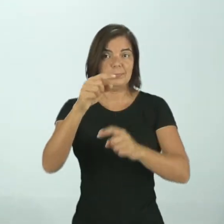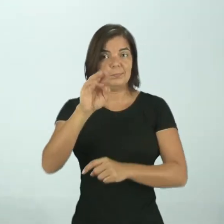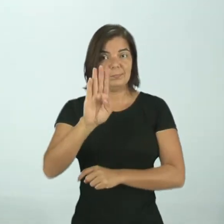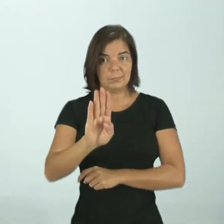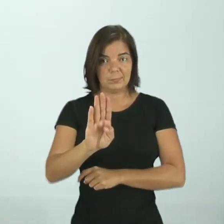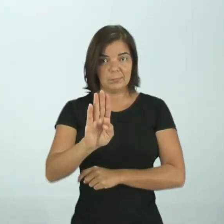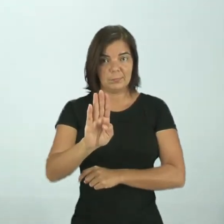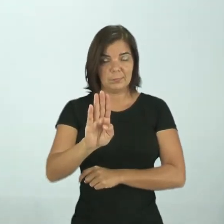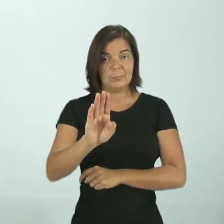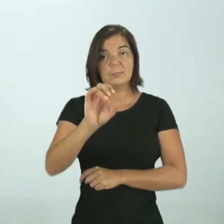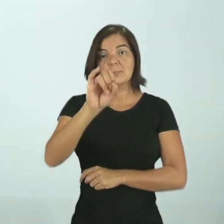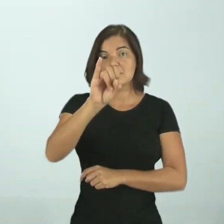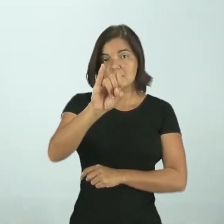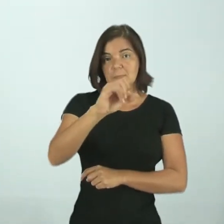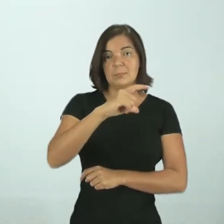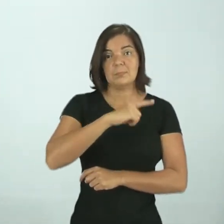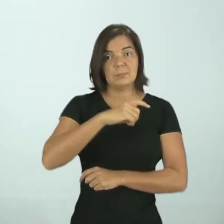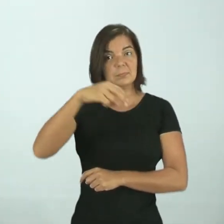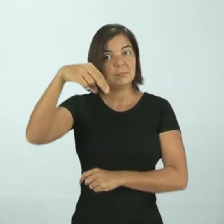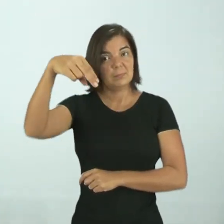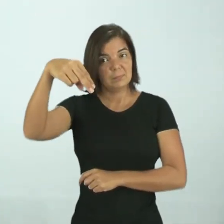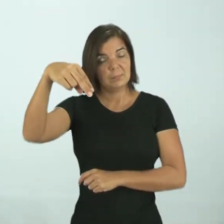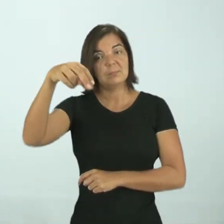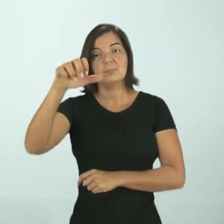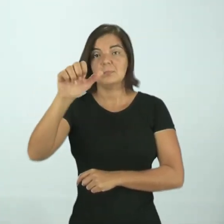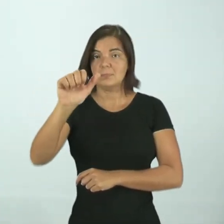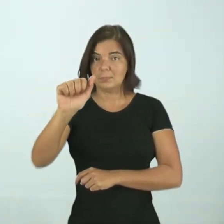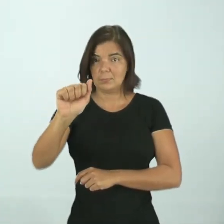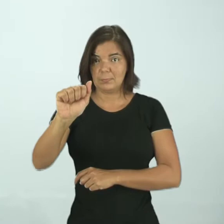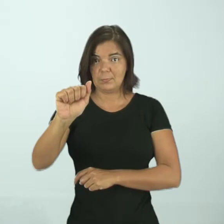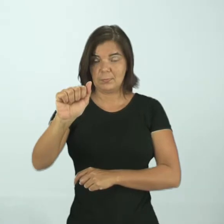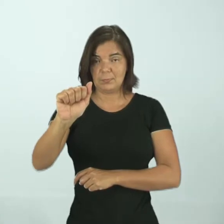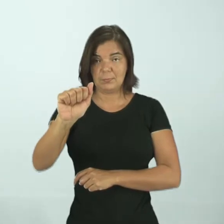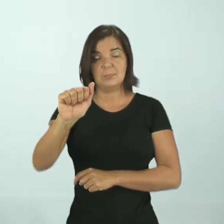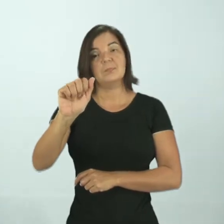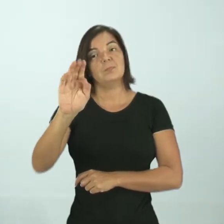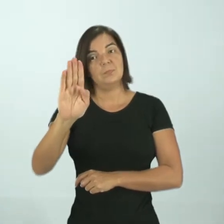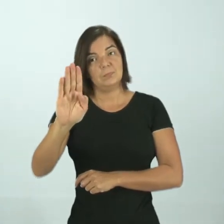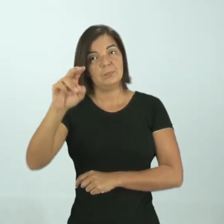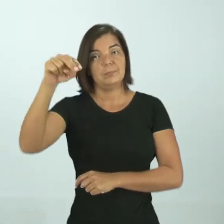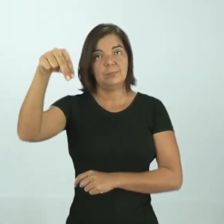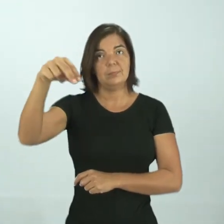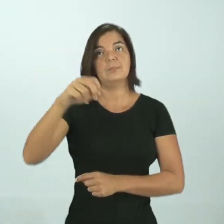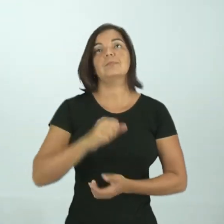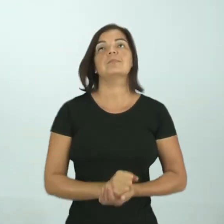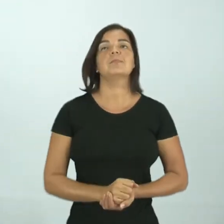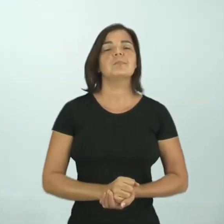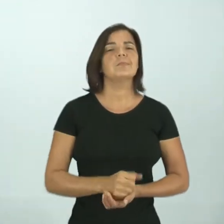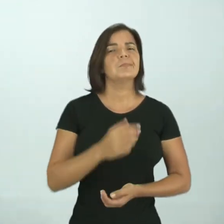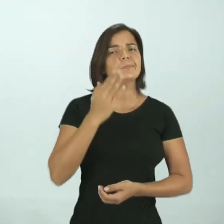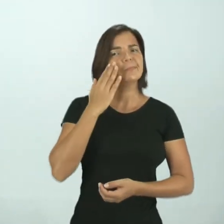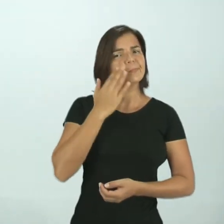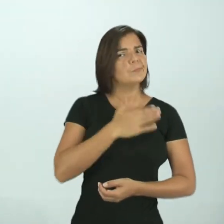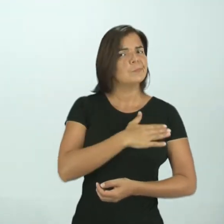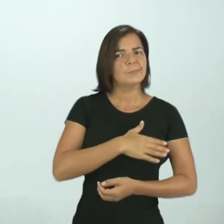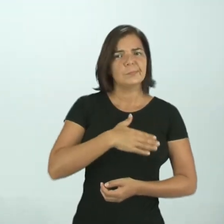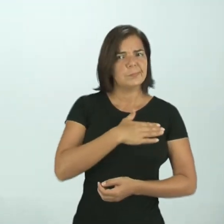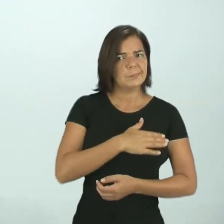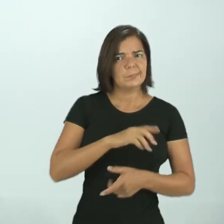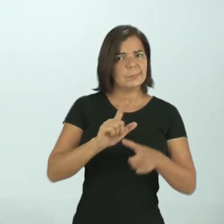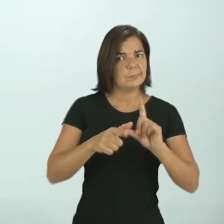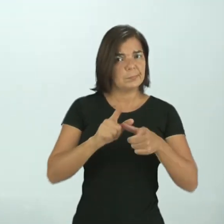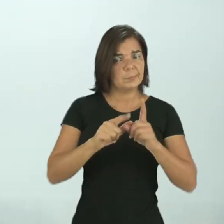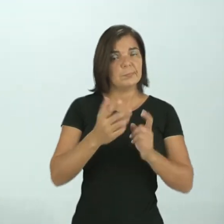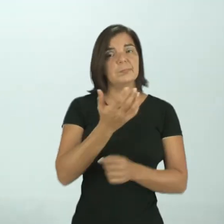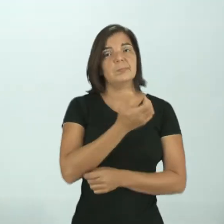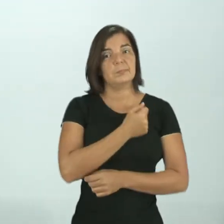B se existe um natural N tal que A é dado pelo produto de B por N. Caso você não tenha gostado muito com essas letras, eu vou